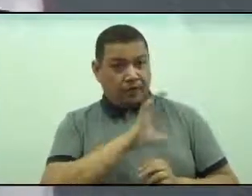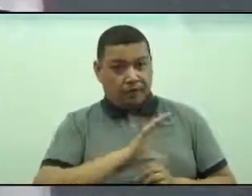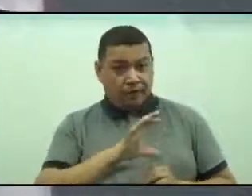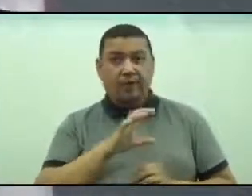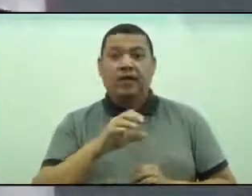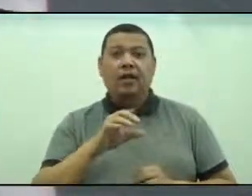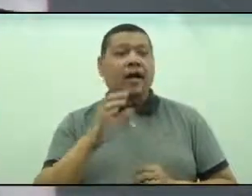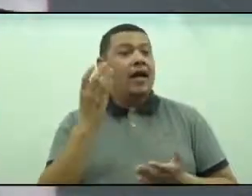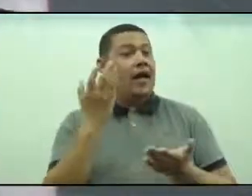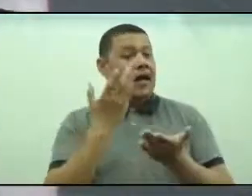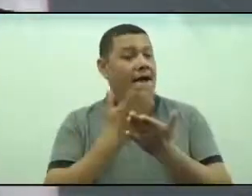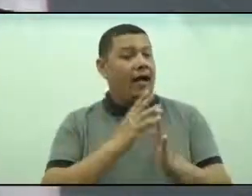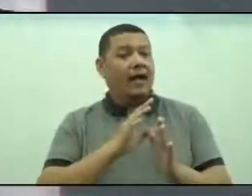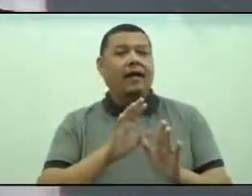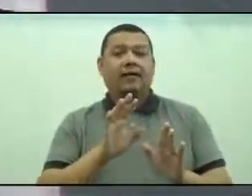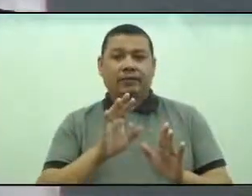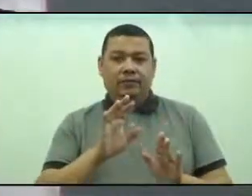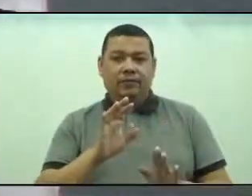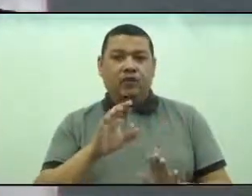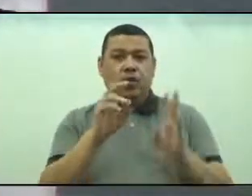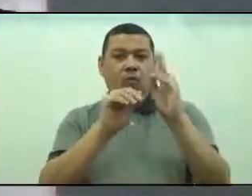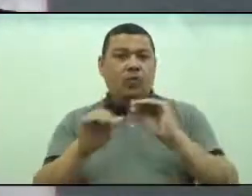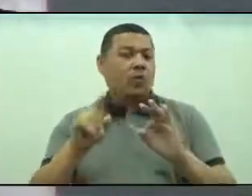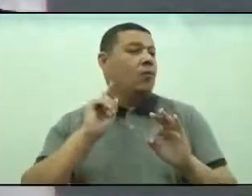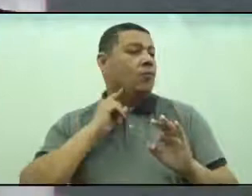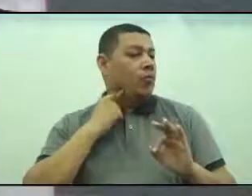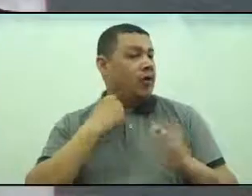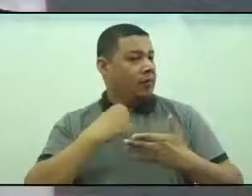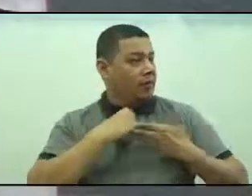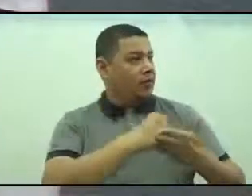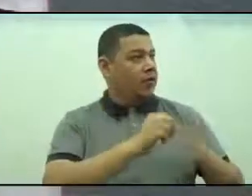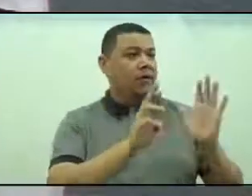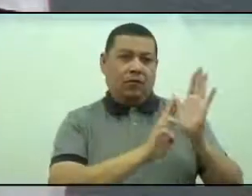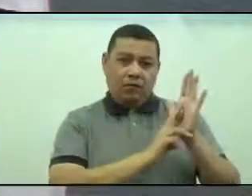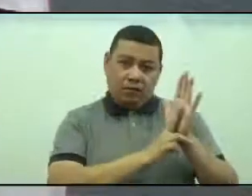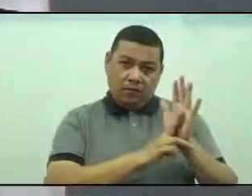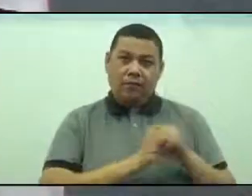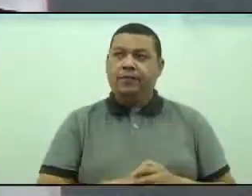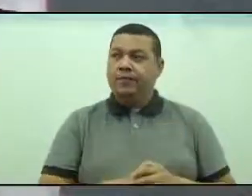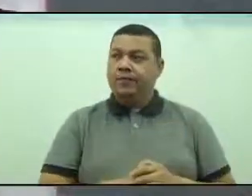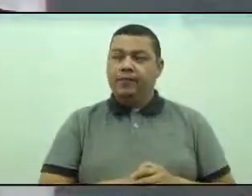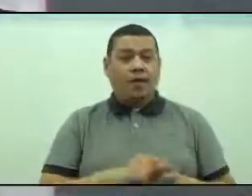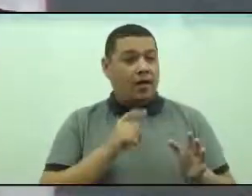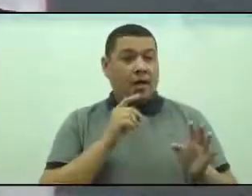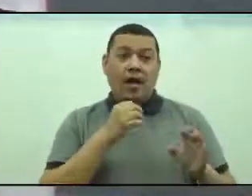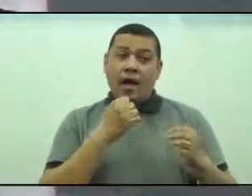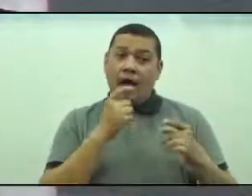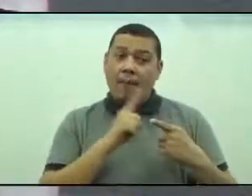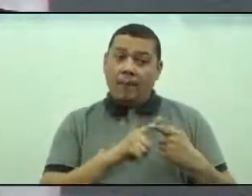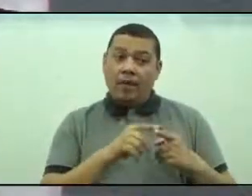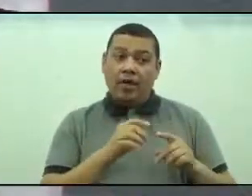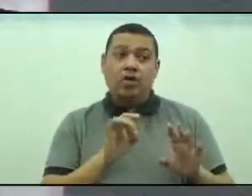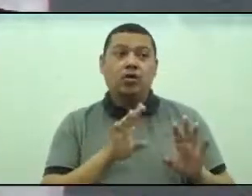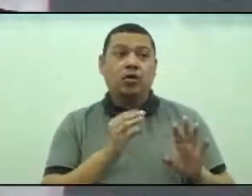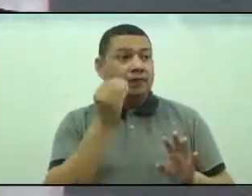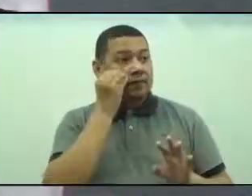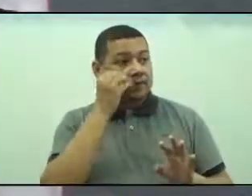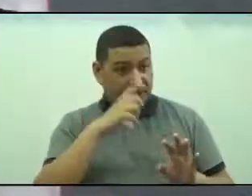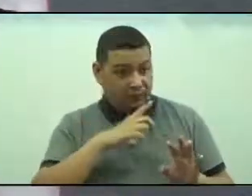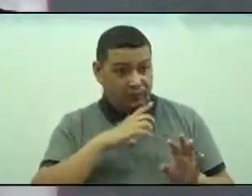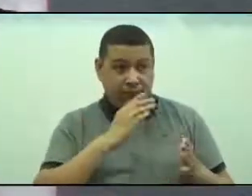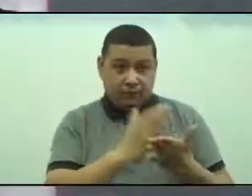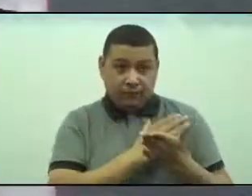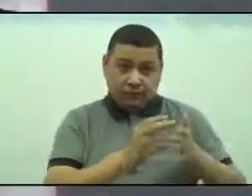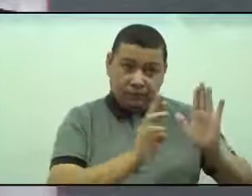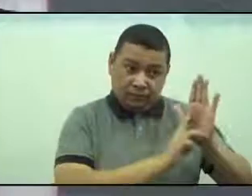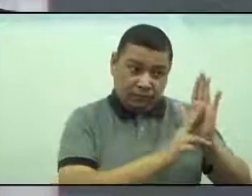que haja condições, veja bem, população, desde que haja condições, porque existem algumas regras, e eu vou atender também o distrito do